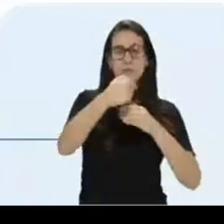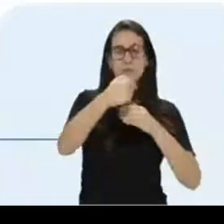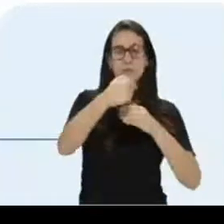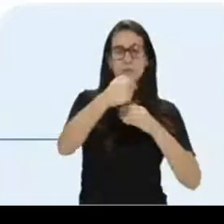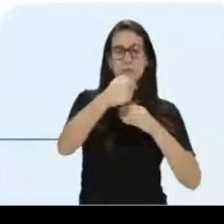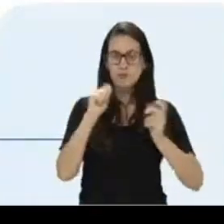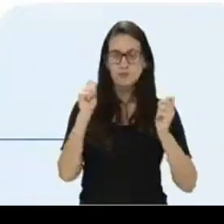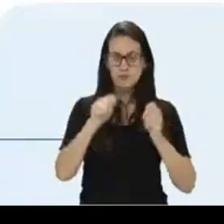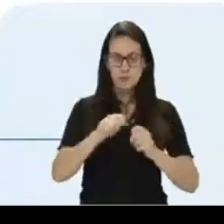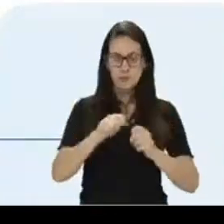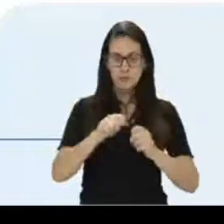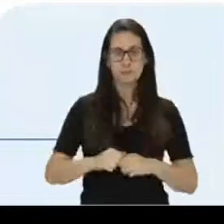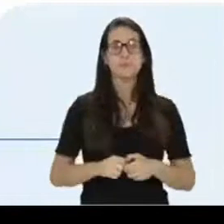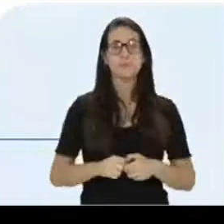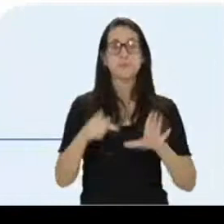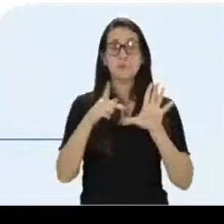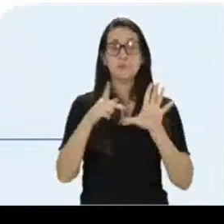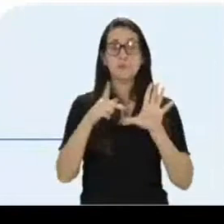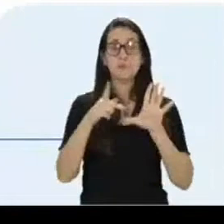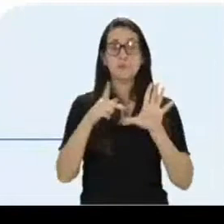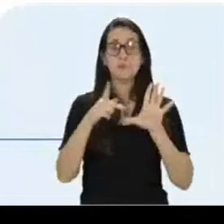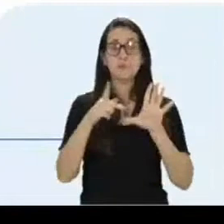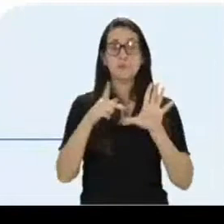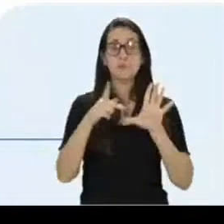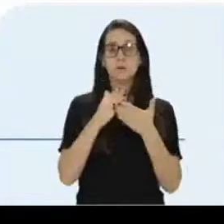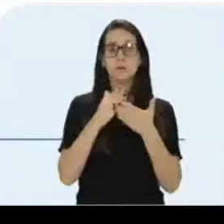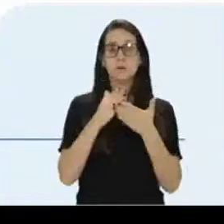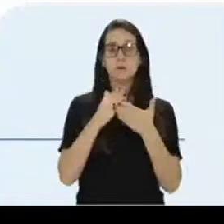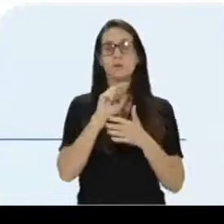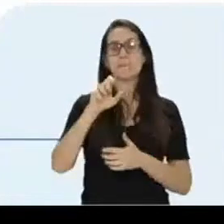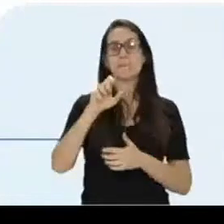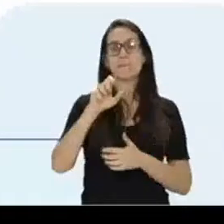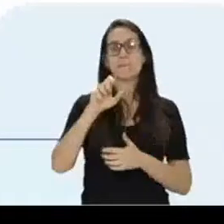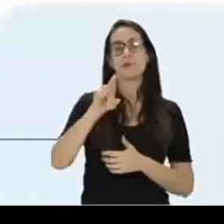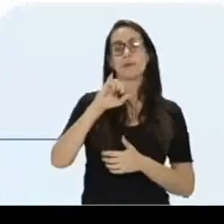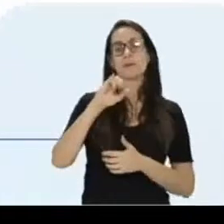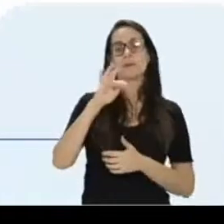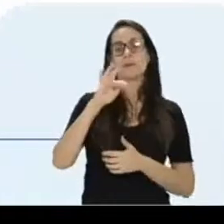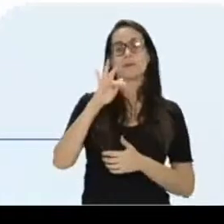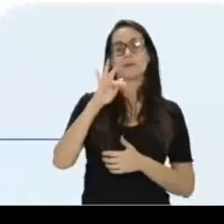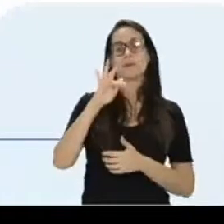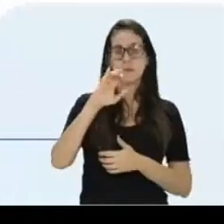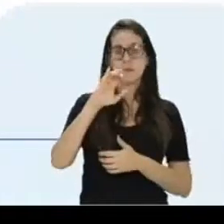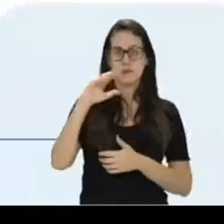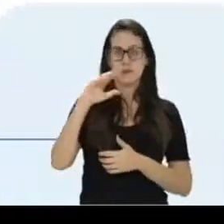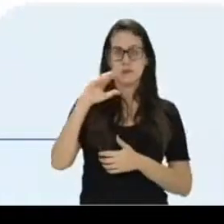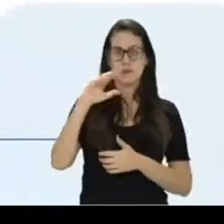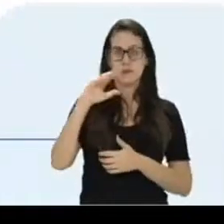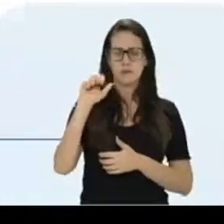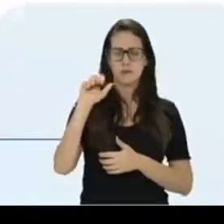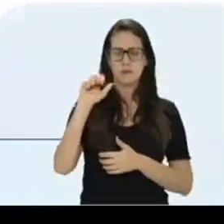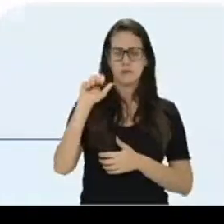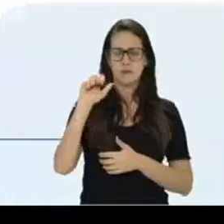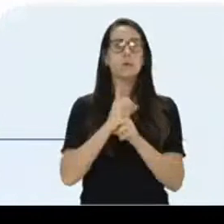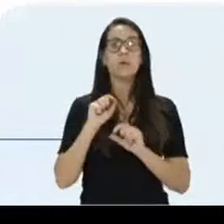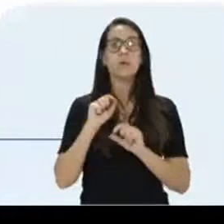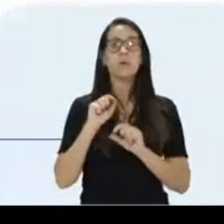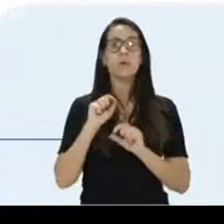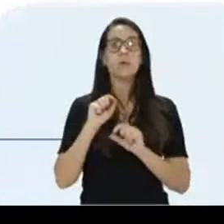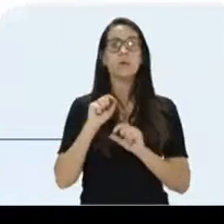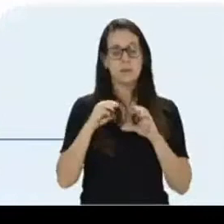meio extracelular. E eu tenho proteínas que são chamadas periféricas, que são proteínas que se encontram somente numa face